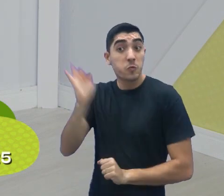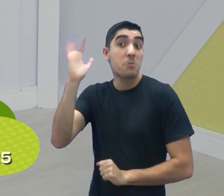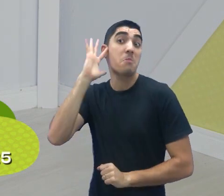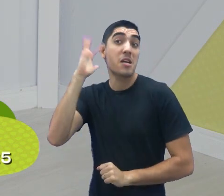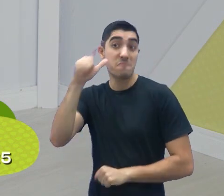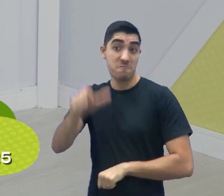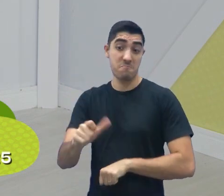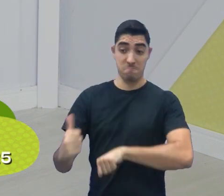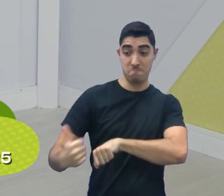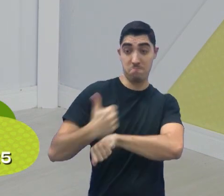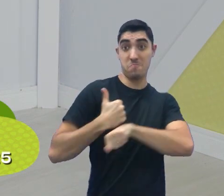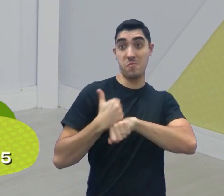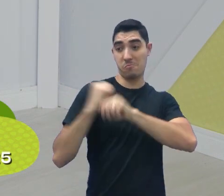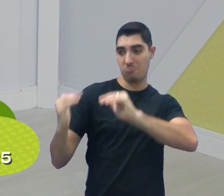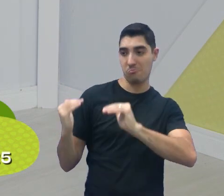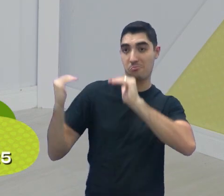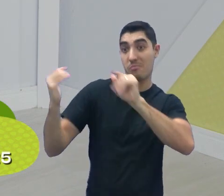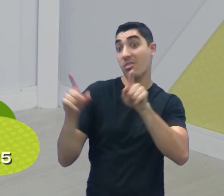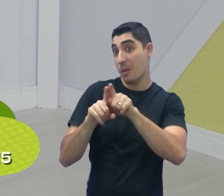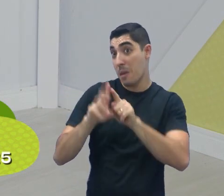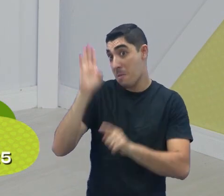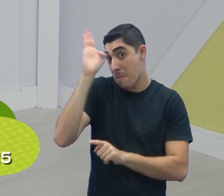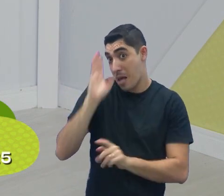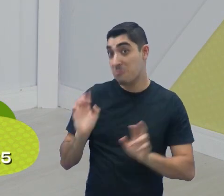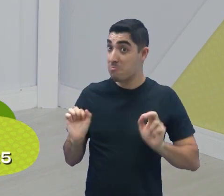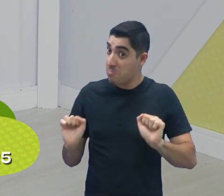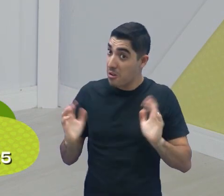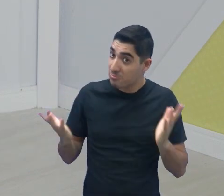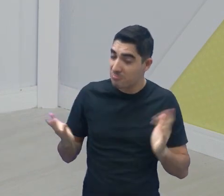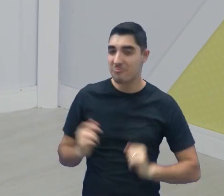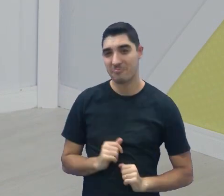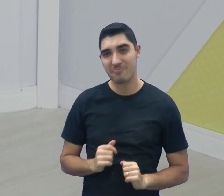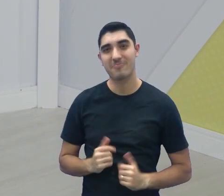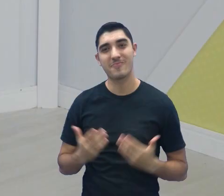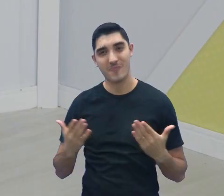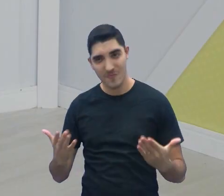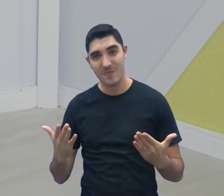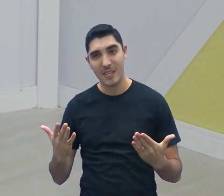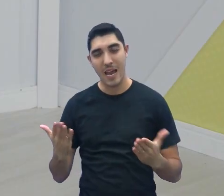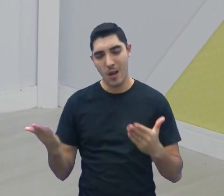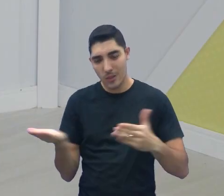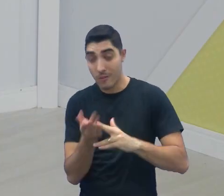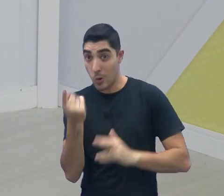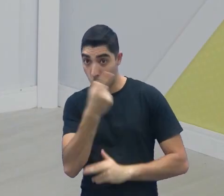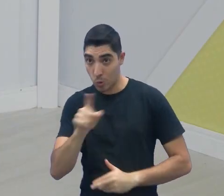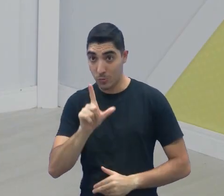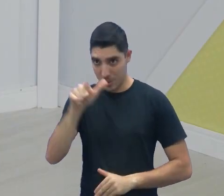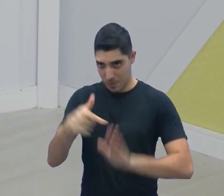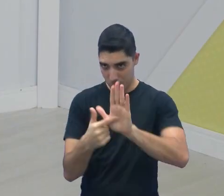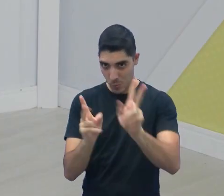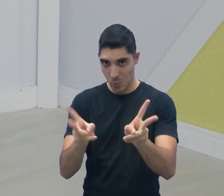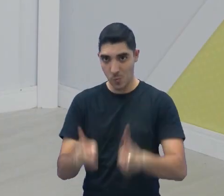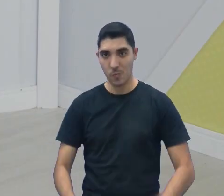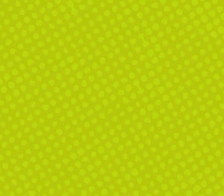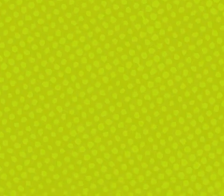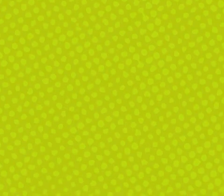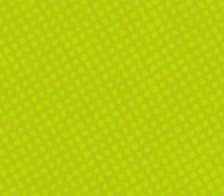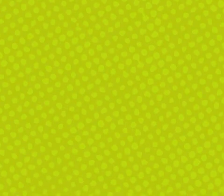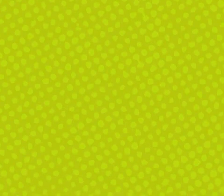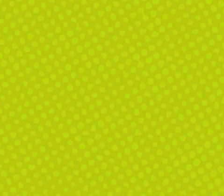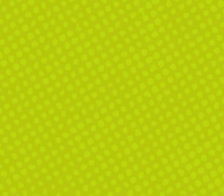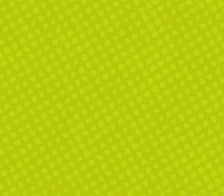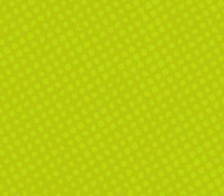que não representar o Brasil? Vai saber, né? A gente vai para o último intervalo do dia, não sai daí, já voltamos.